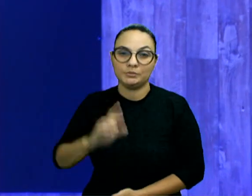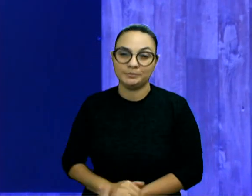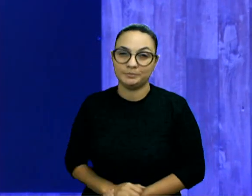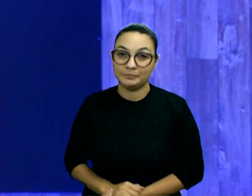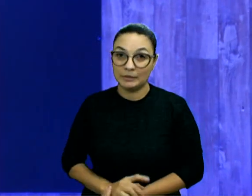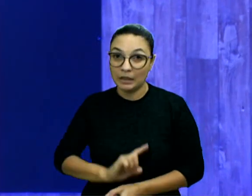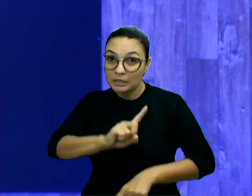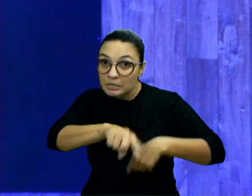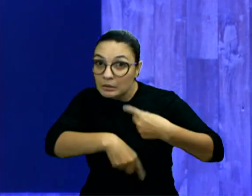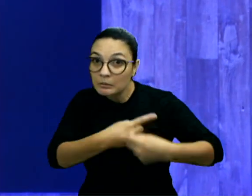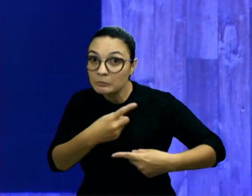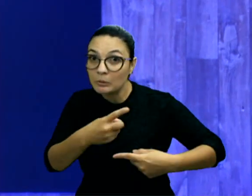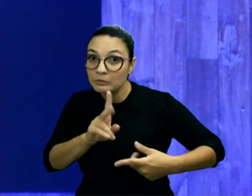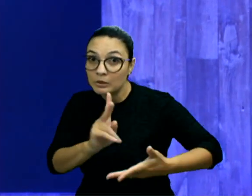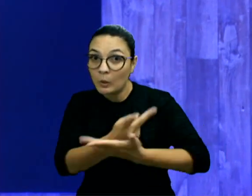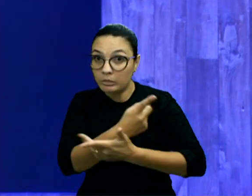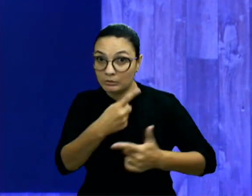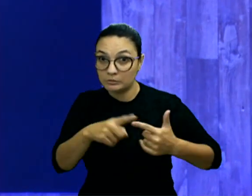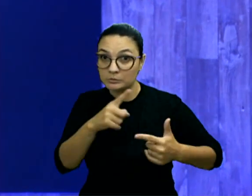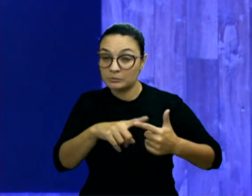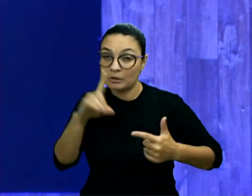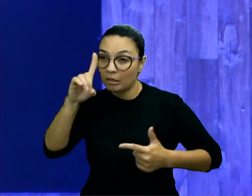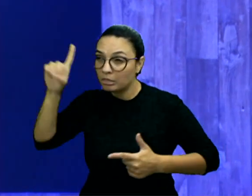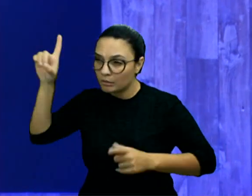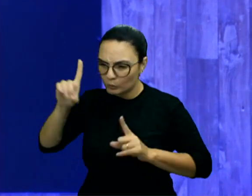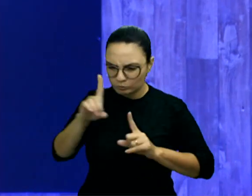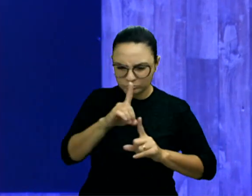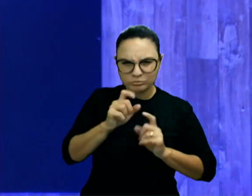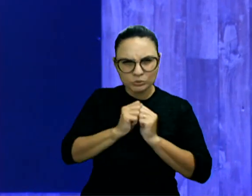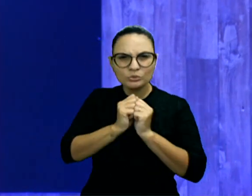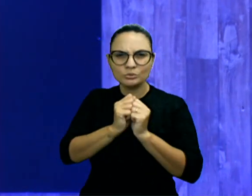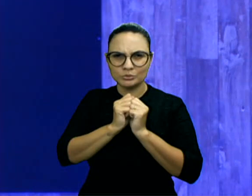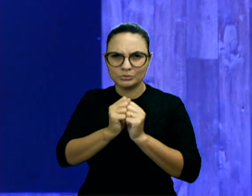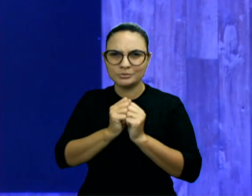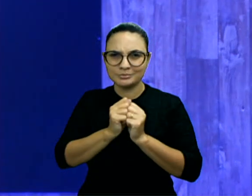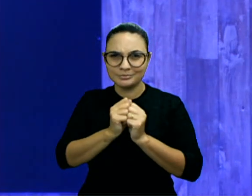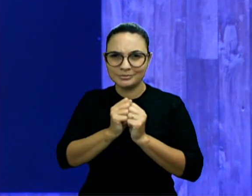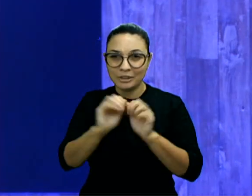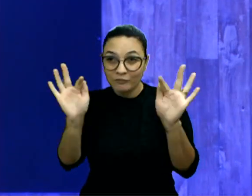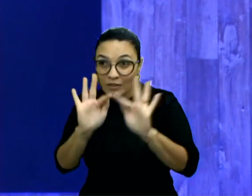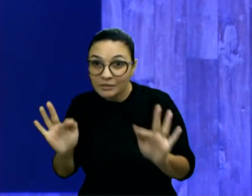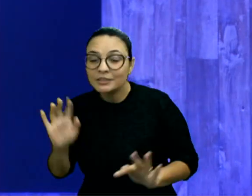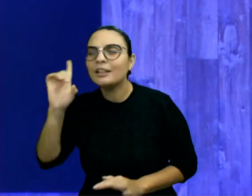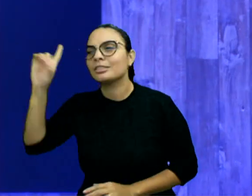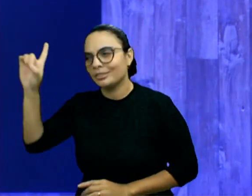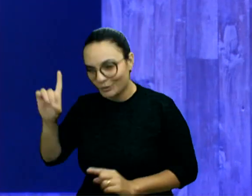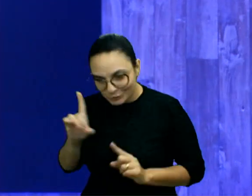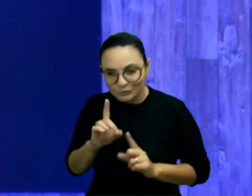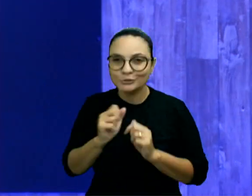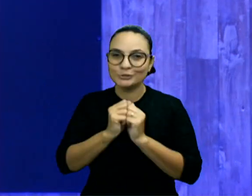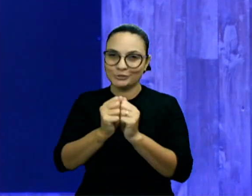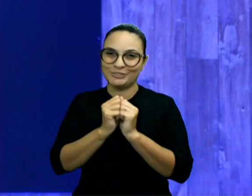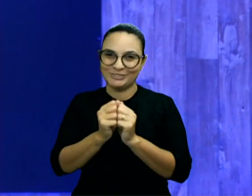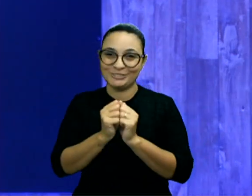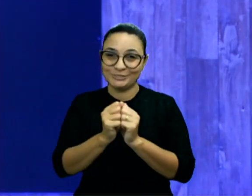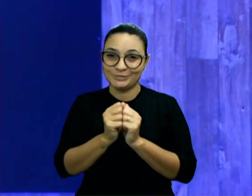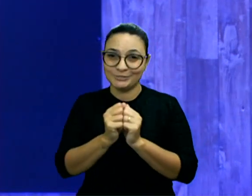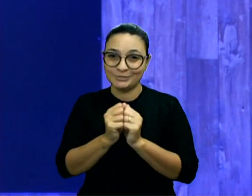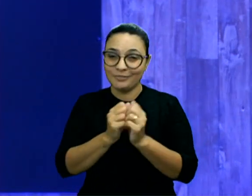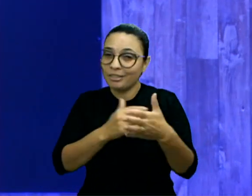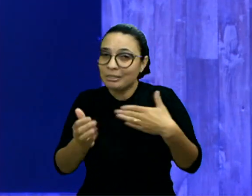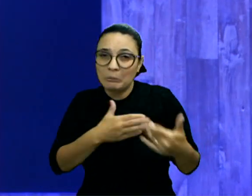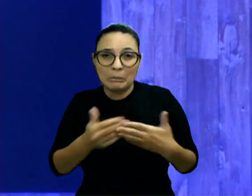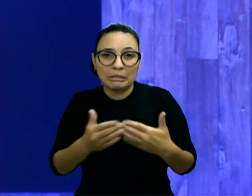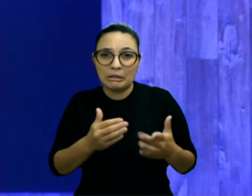dia da aflição Ele estará com você, no dia da bonança Ele estará com você, no dia de glória Ele estará com você, no dia de luta Ele estará com